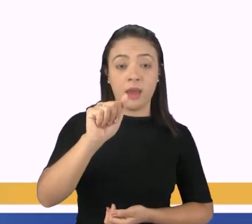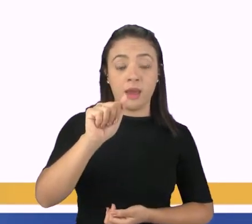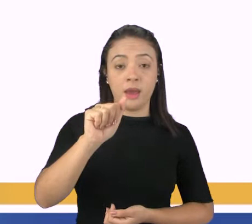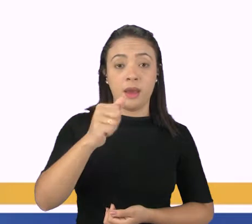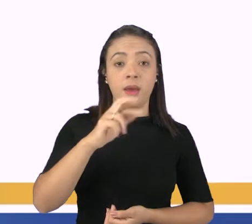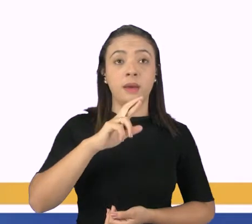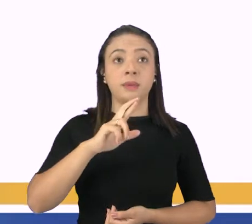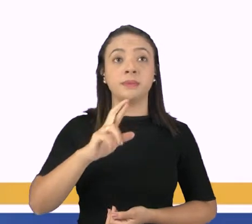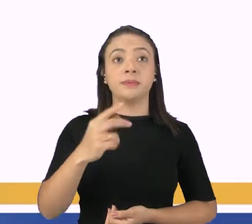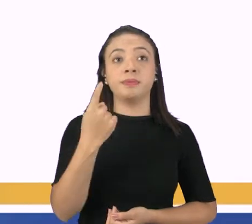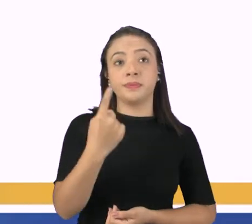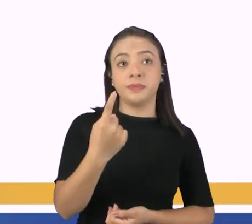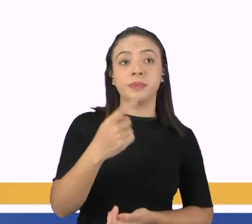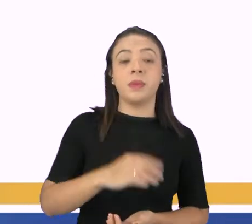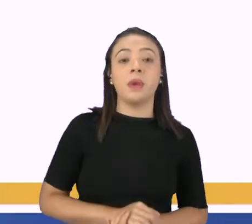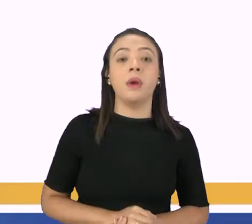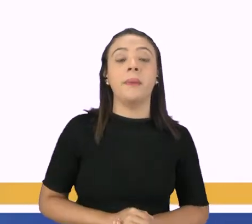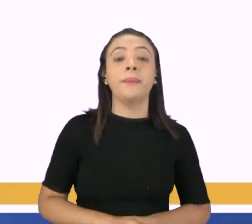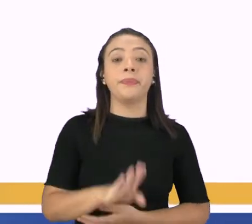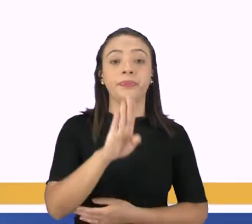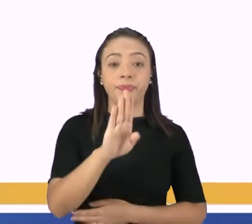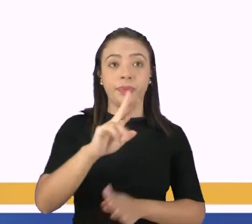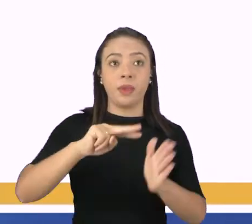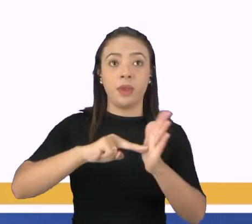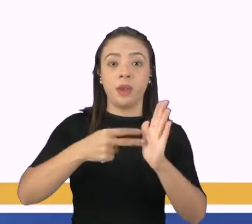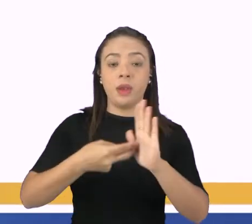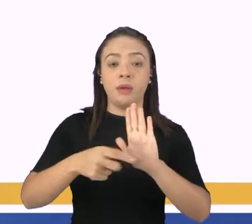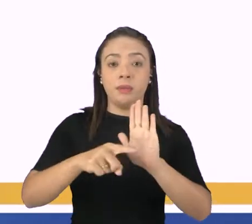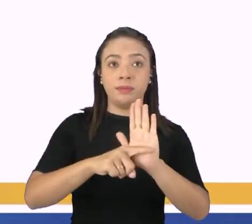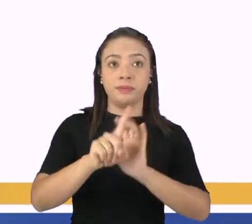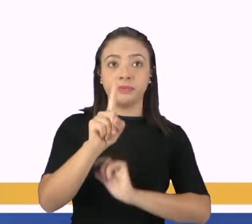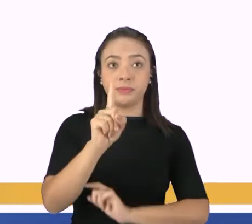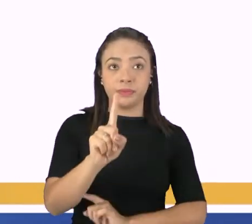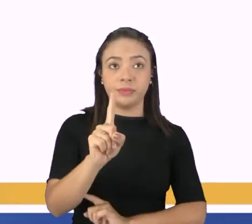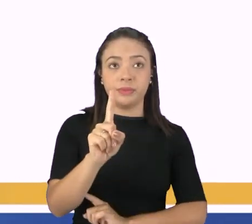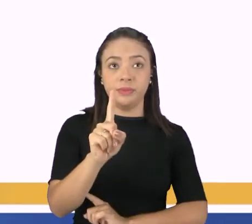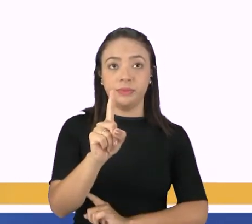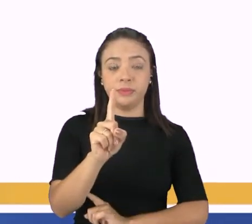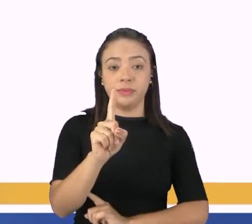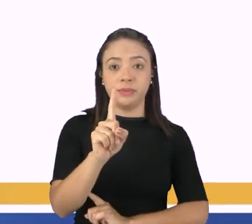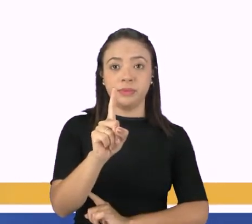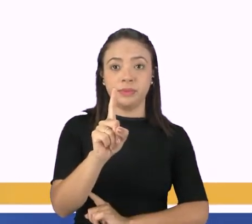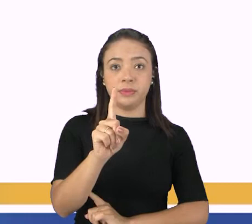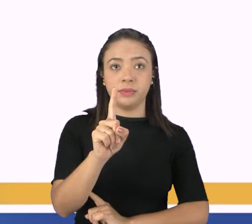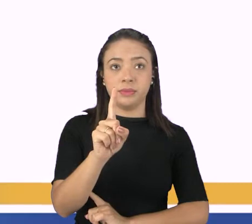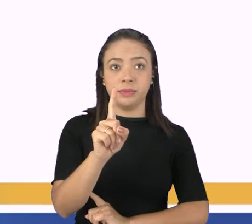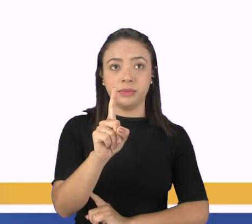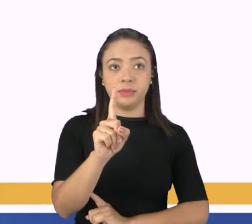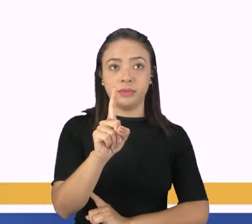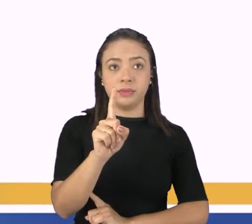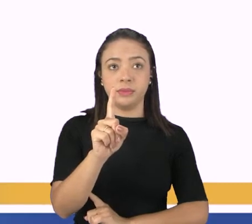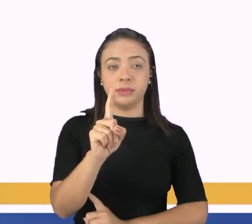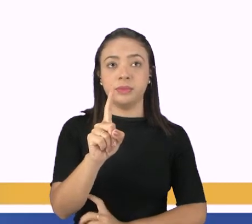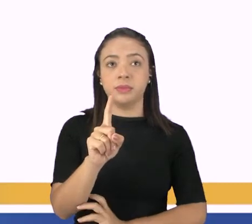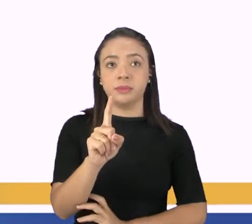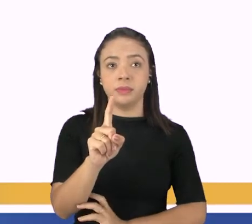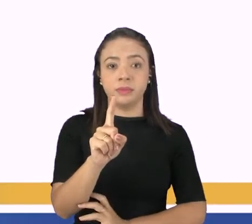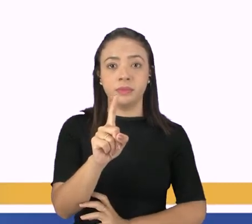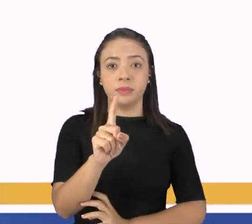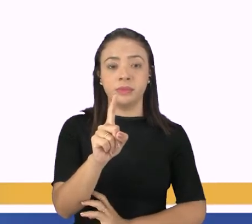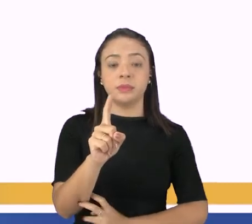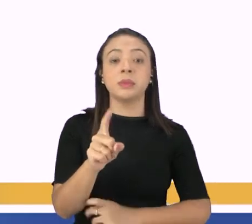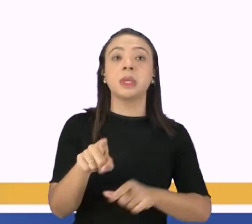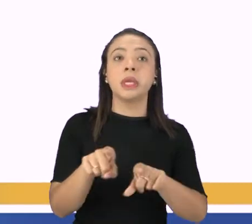1. O b, que é o cara que acompanha o x, é igual a menos 1. Observe que você tem que evidenciar o sinal que aparece aí, né, de